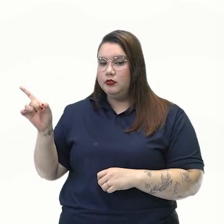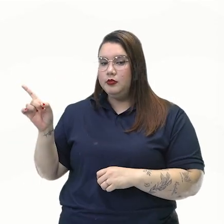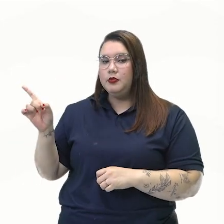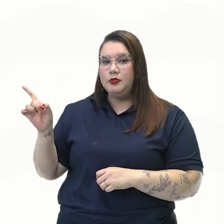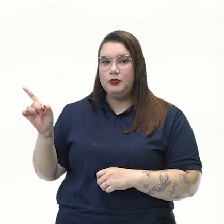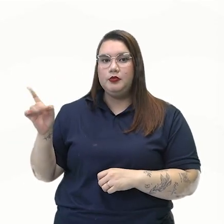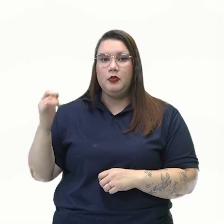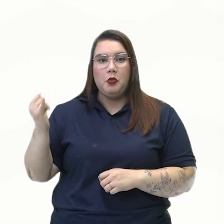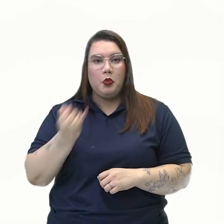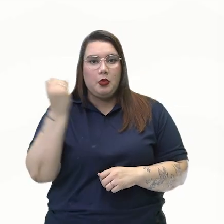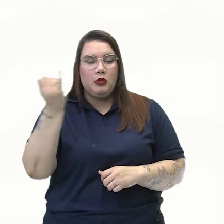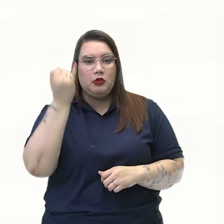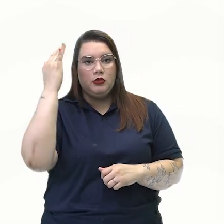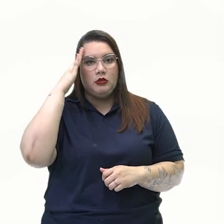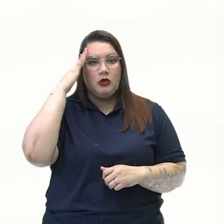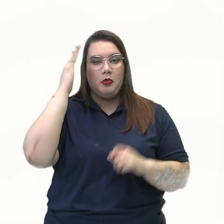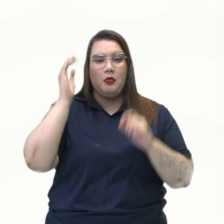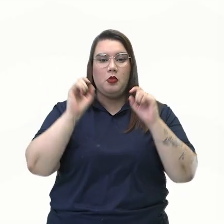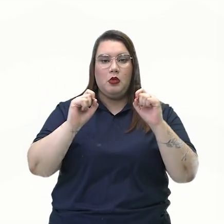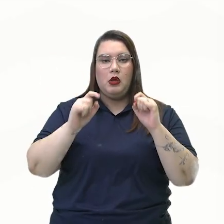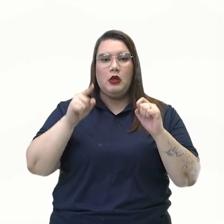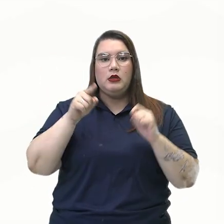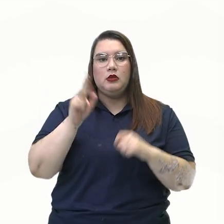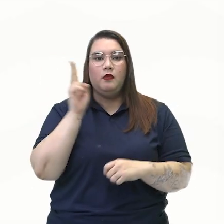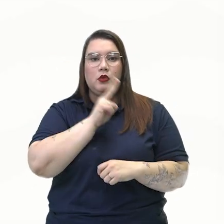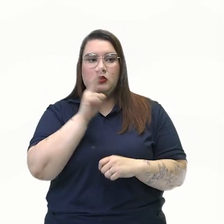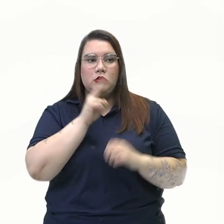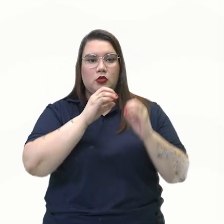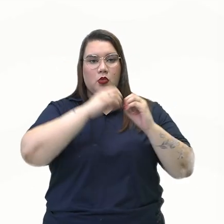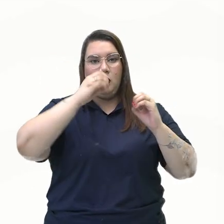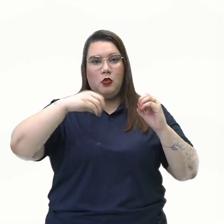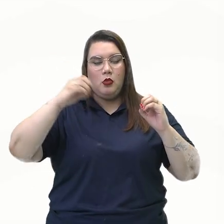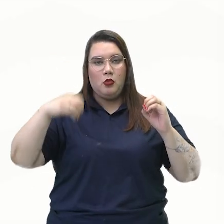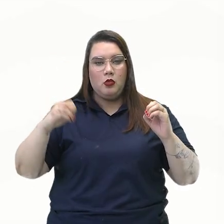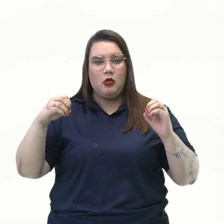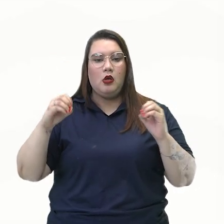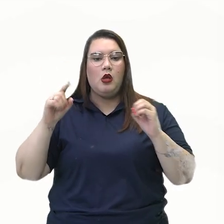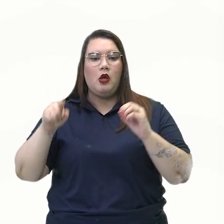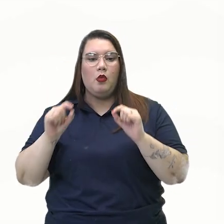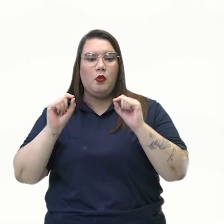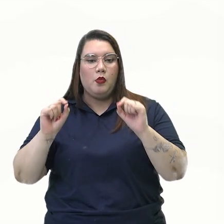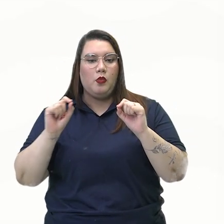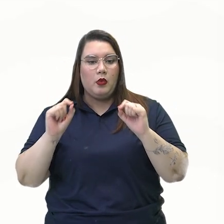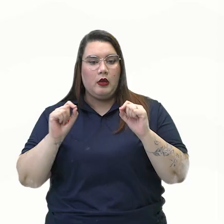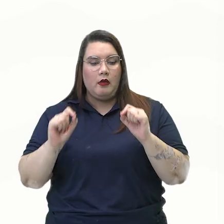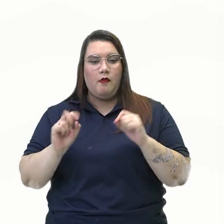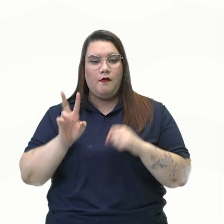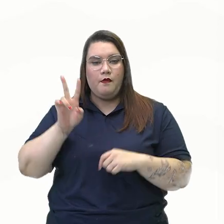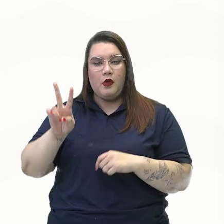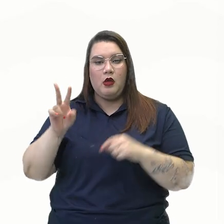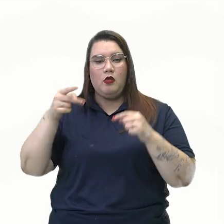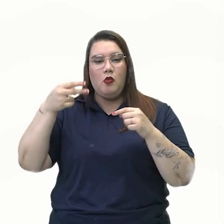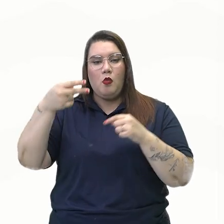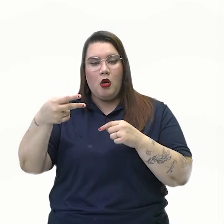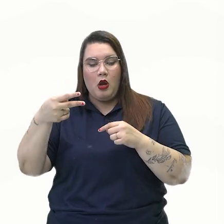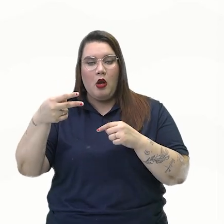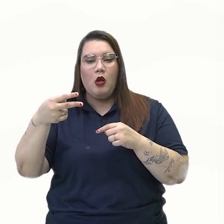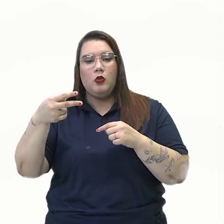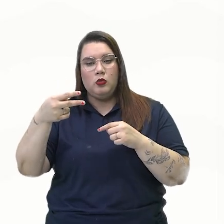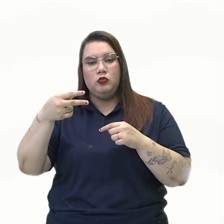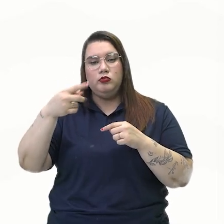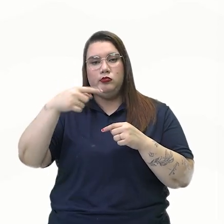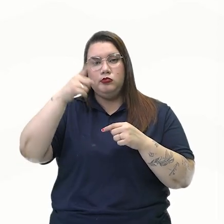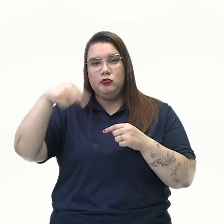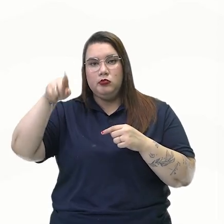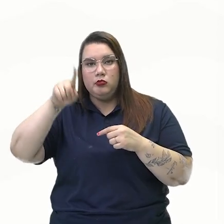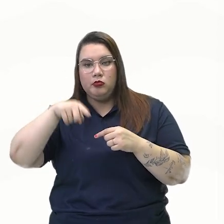em que a velocidade de uma onda é o seu comprimento de onda vezes sua frequência. E como eu falei para vocês, o comprimento